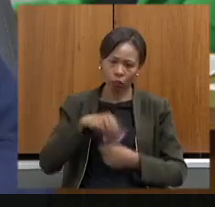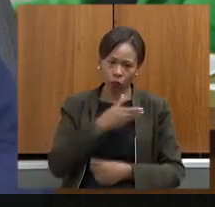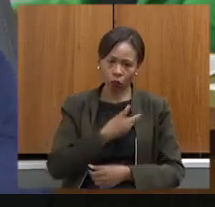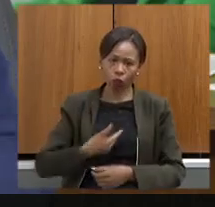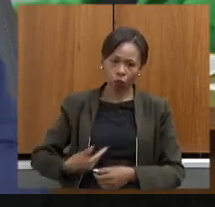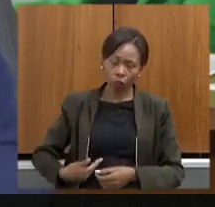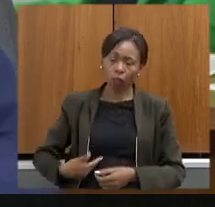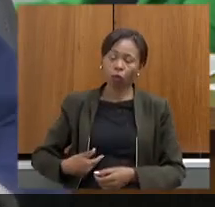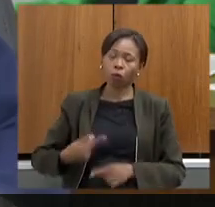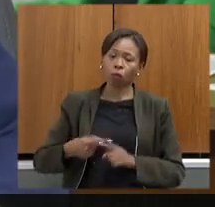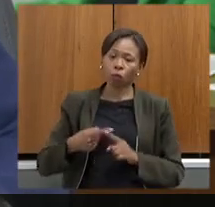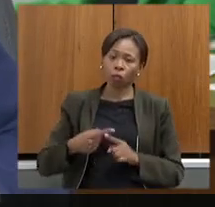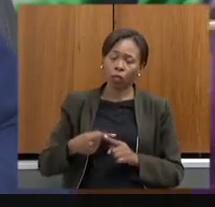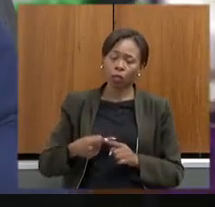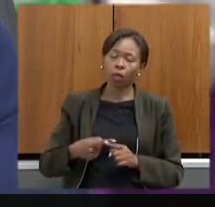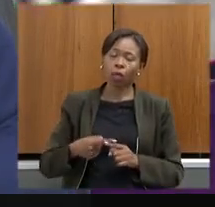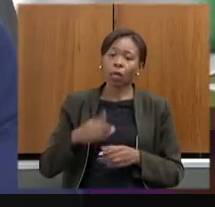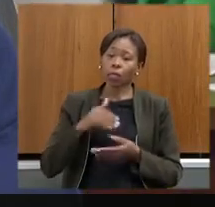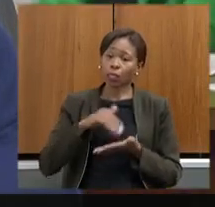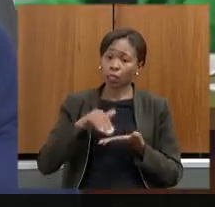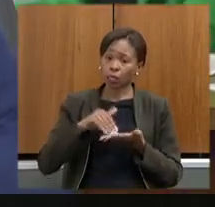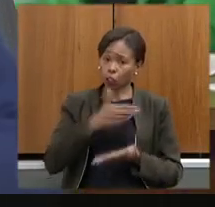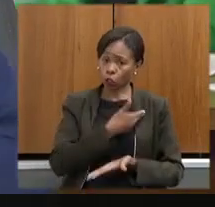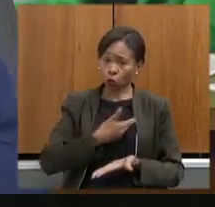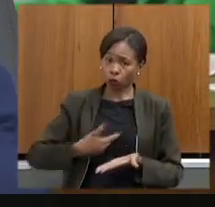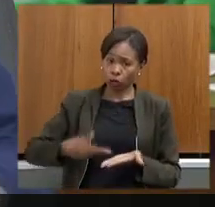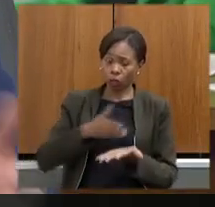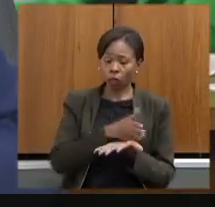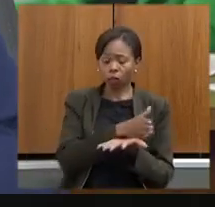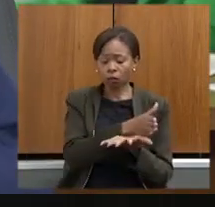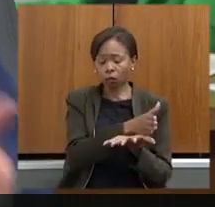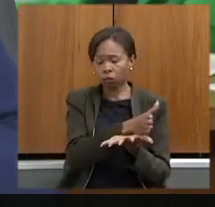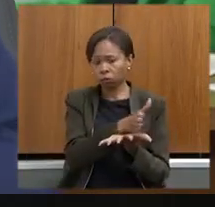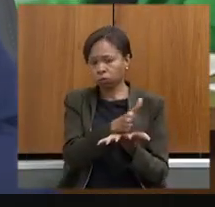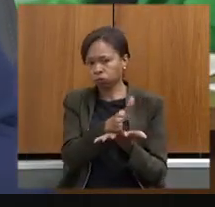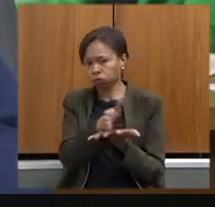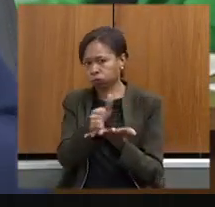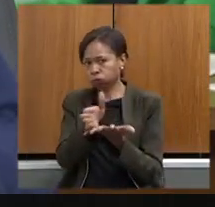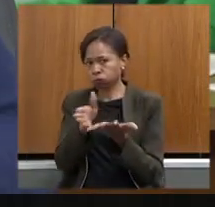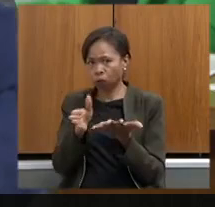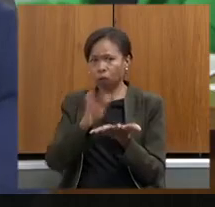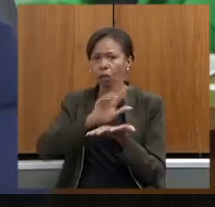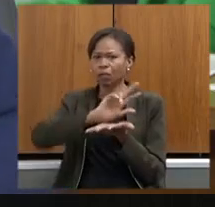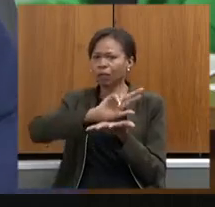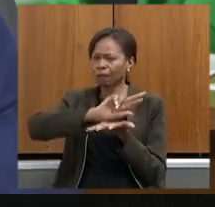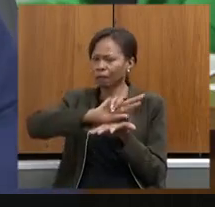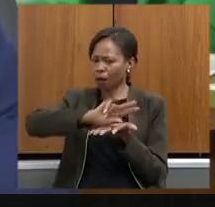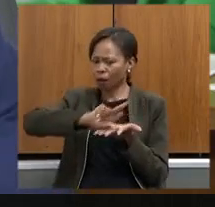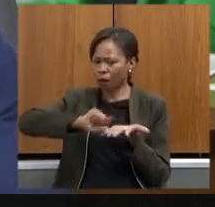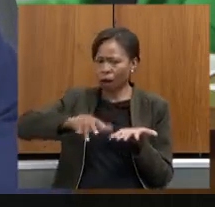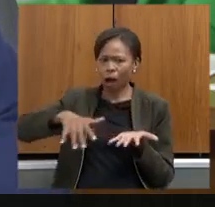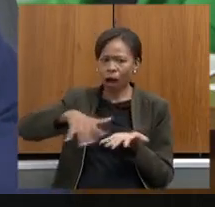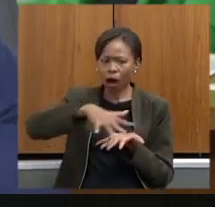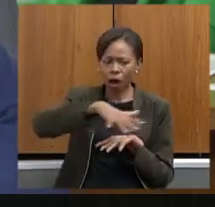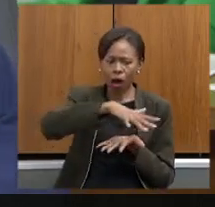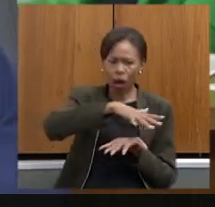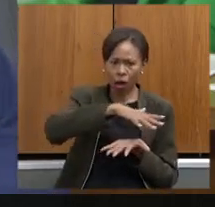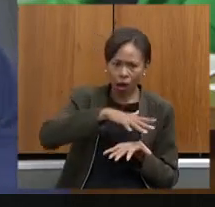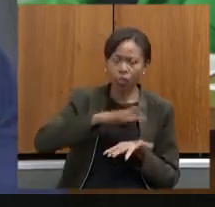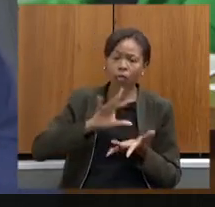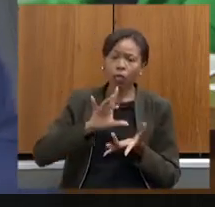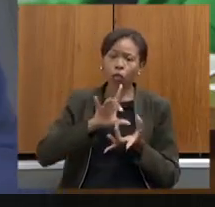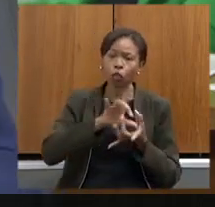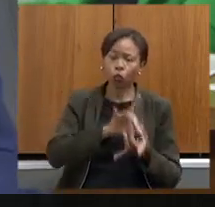todos sabem a secretaria de governo a secretaria transversal que acaba trabalhando sempre em conjunto Não é com a